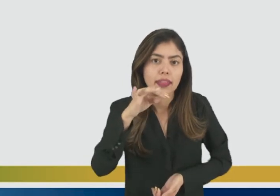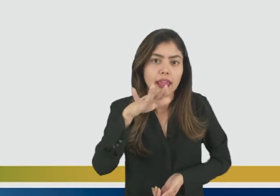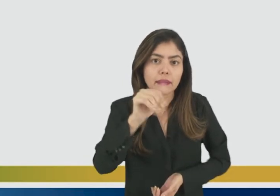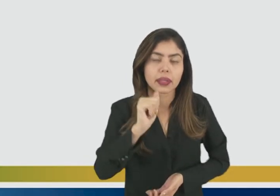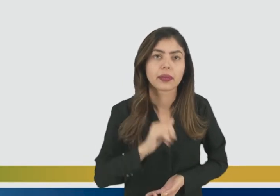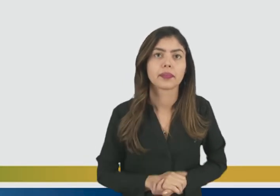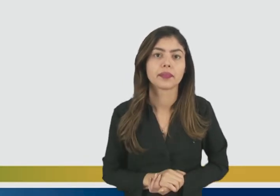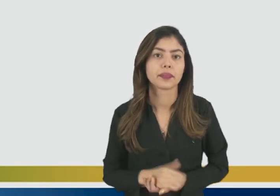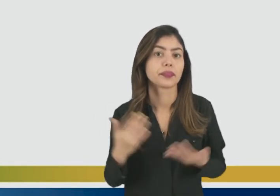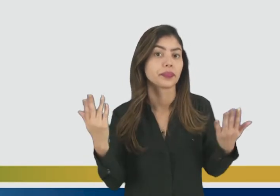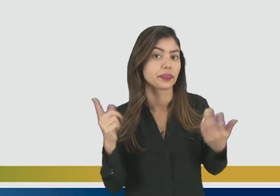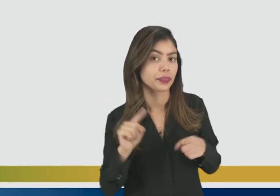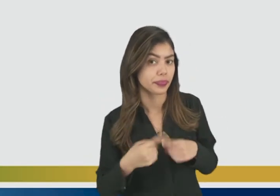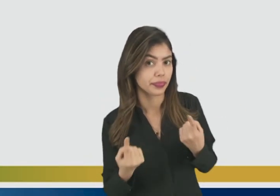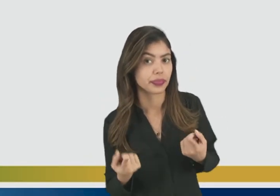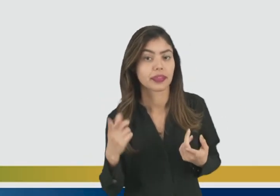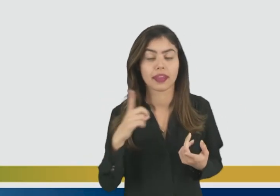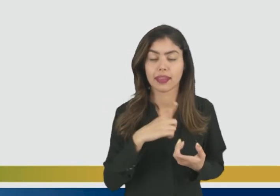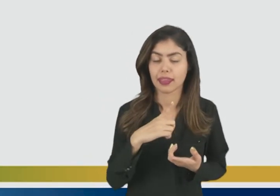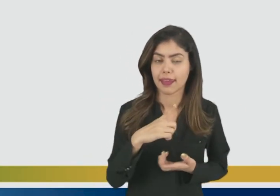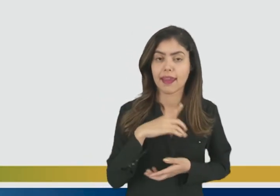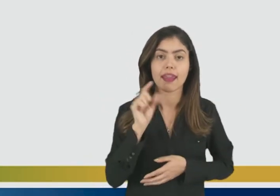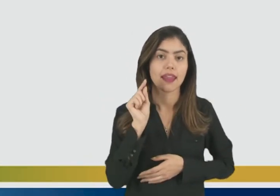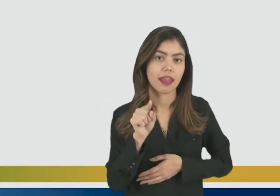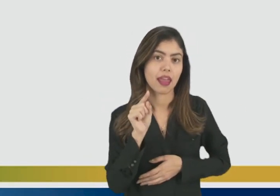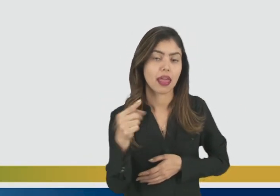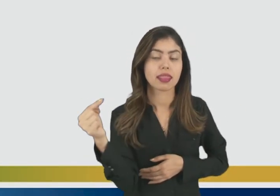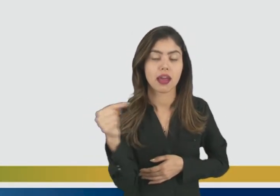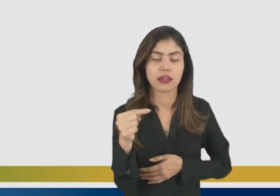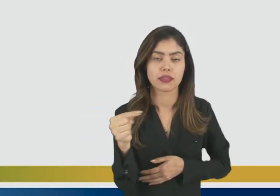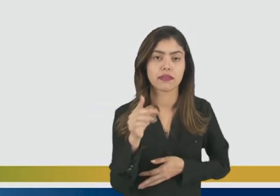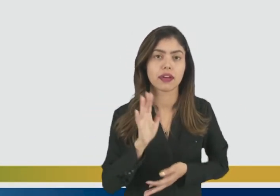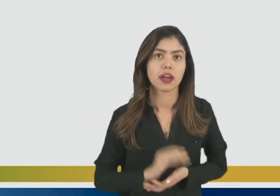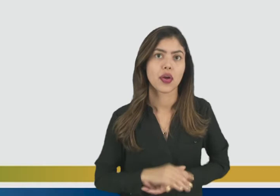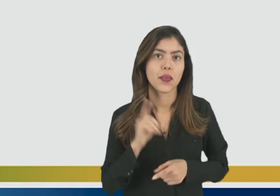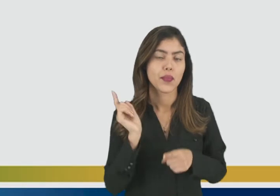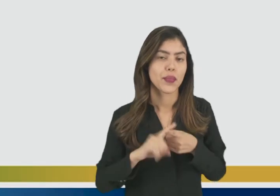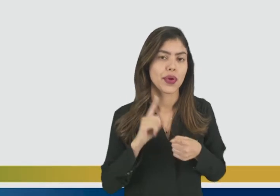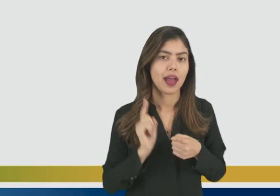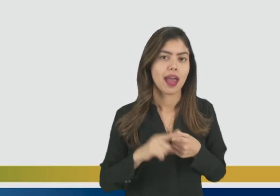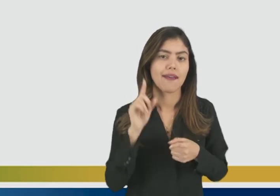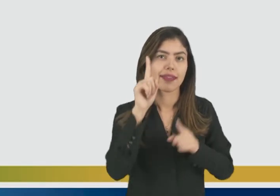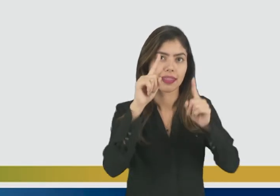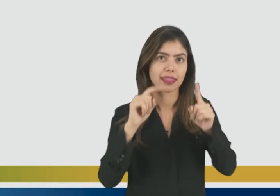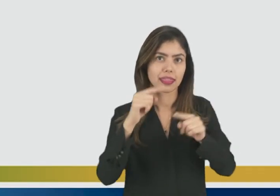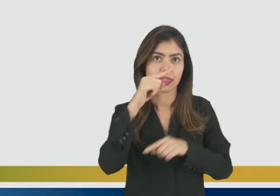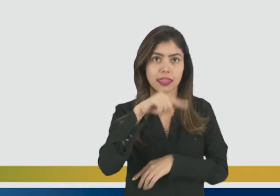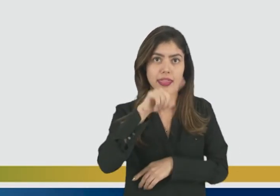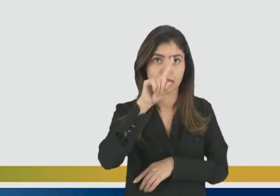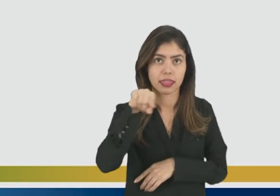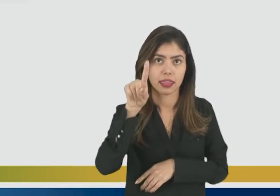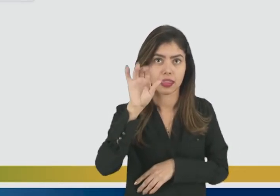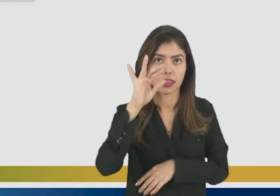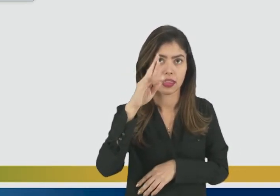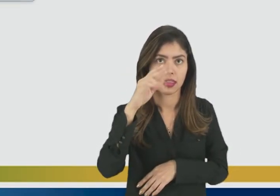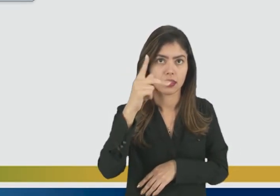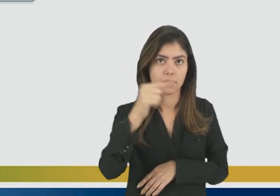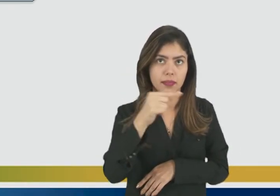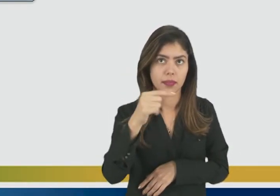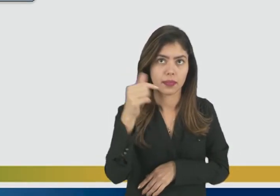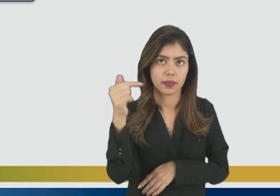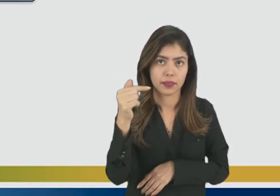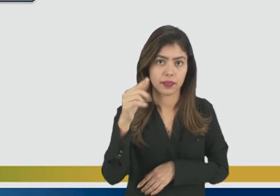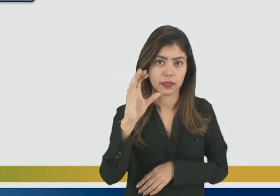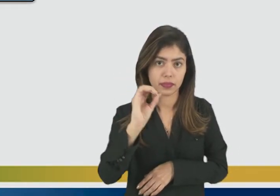exotérmica, pois a variação de entalpia é negativa, pois o nosso ΔH é menor que zero. Então, o